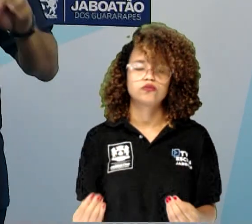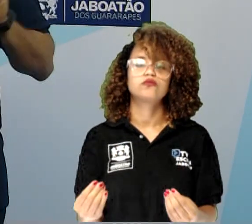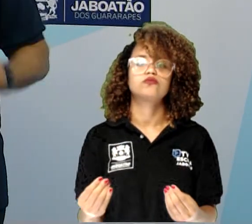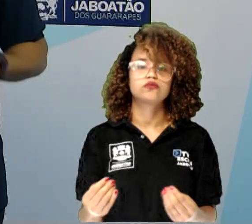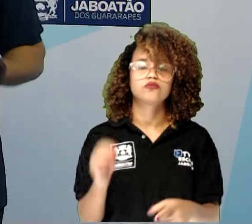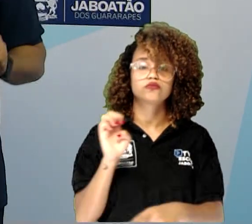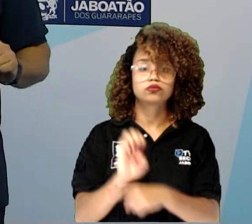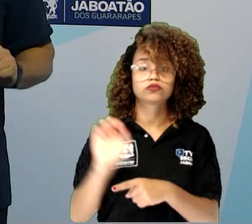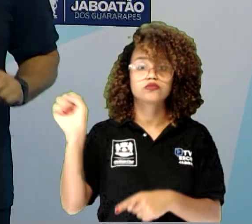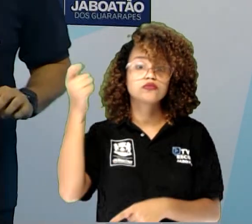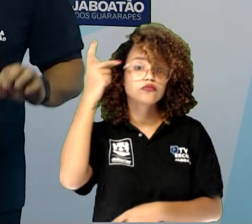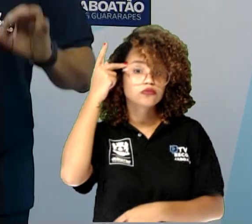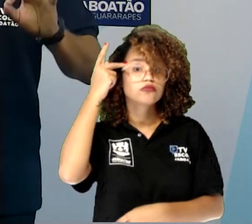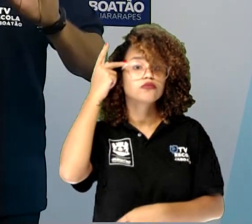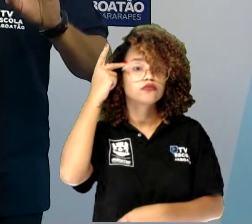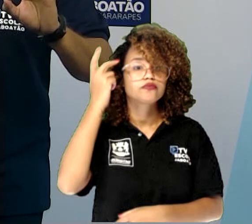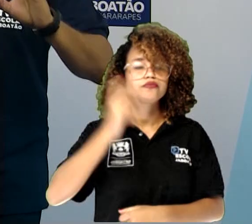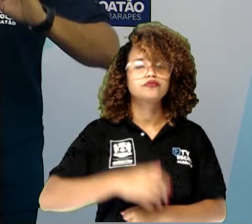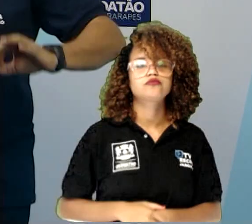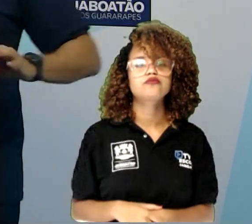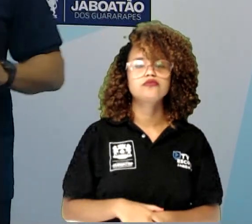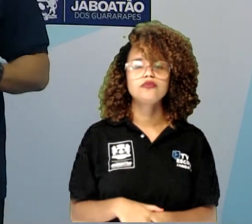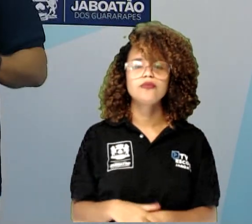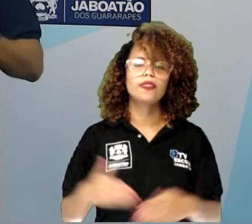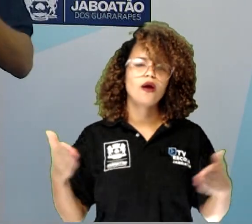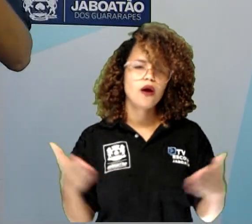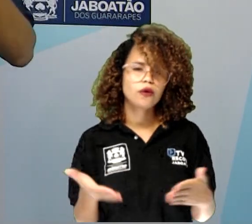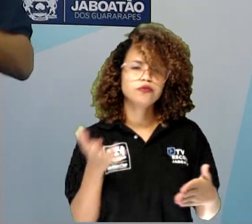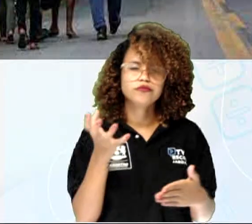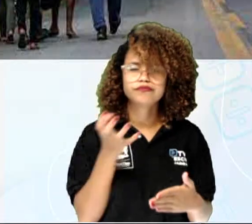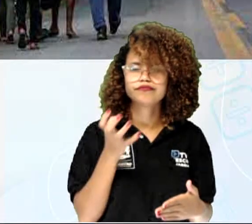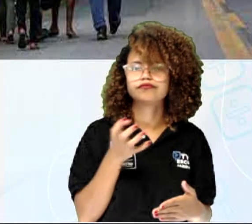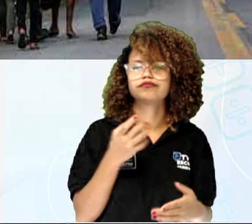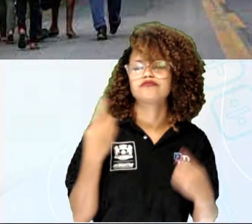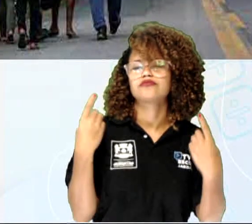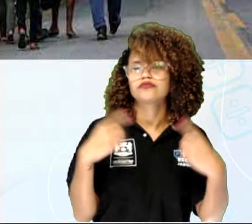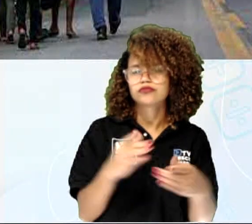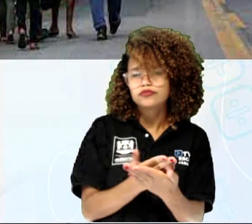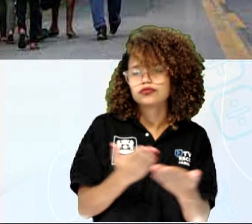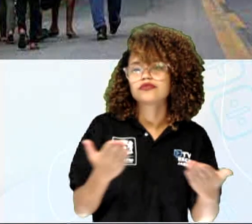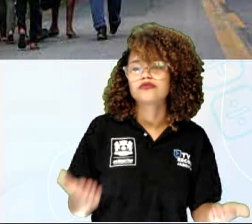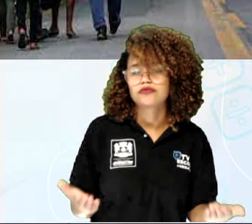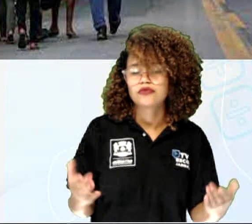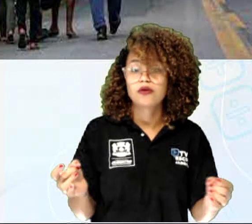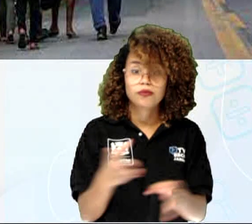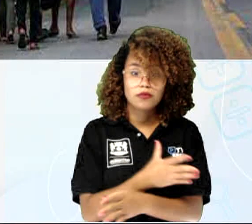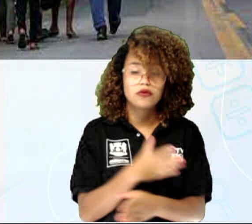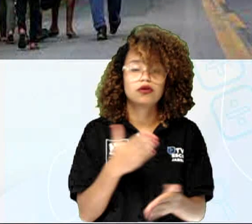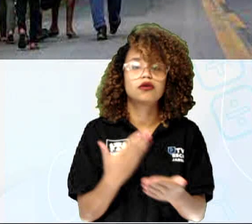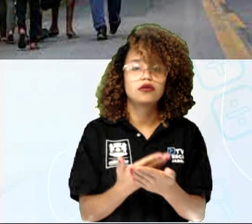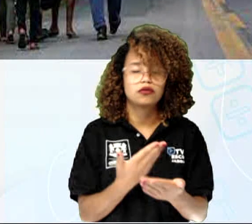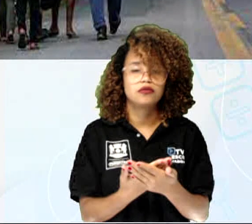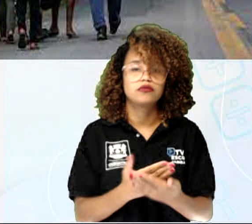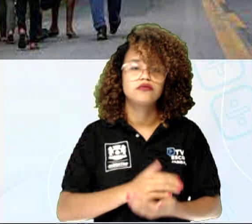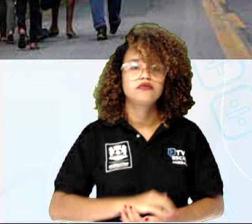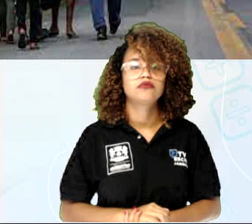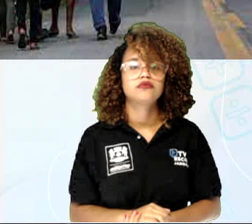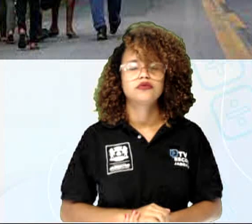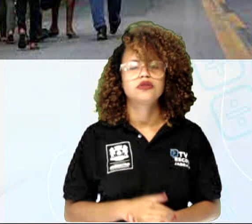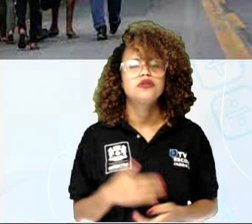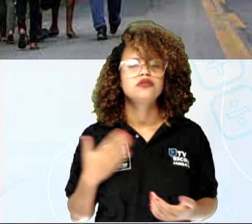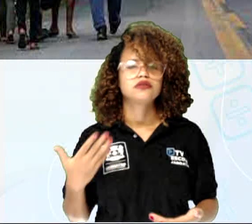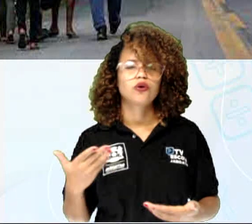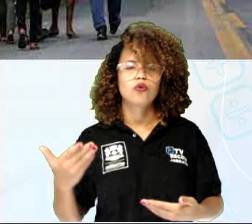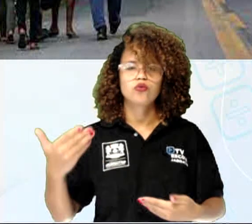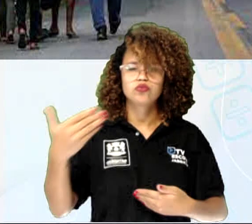estado de São Paulo. Agora eu queria propor aqui um desafio para a gente encerrar nossa aula. Esse fluxo